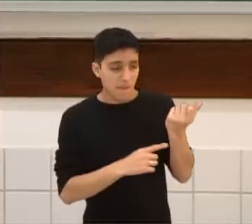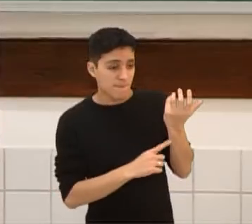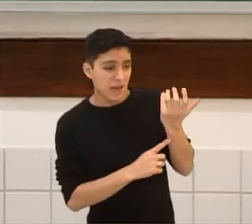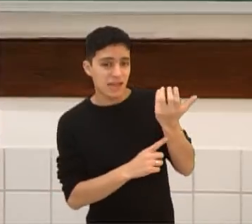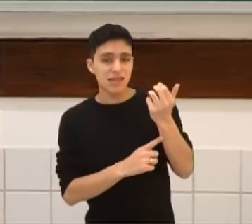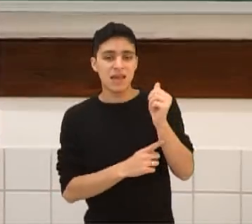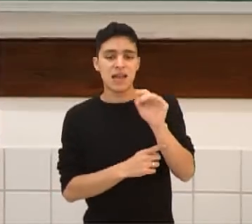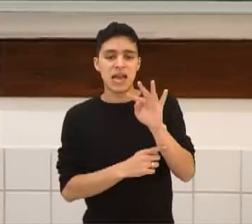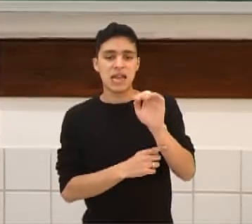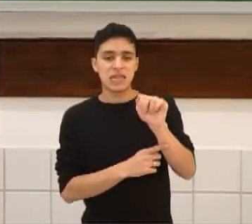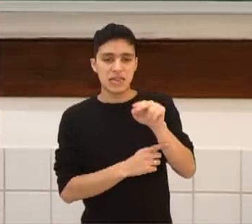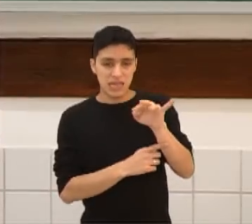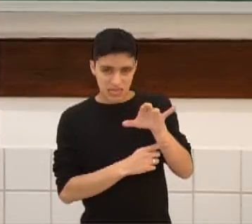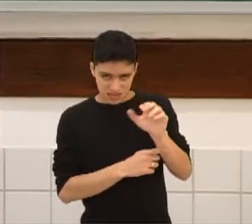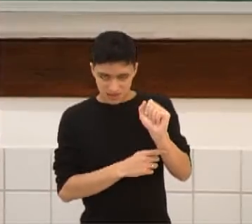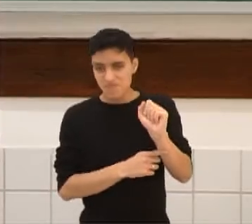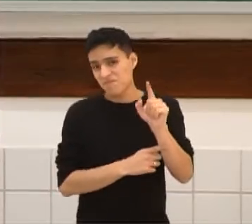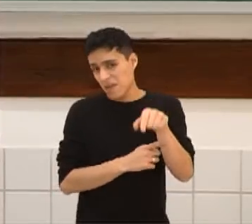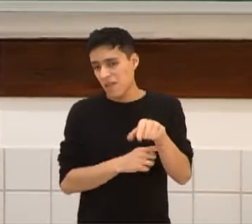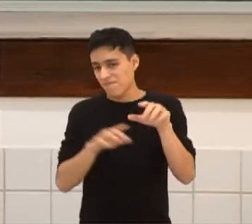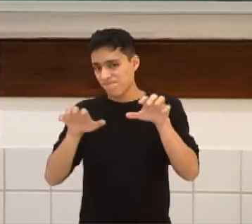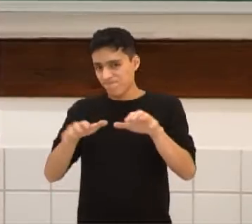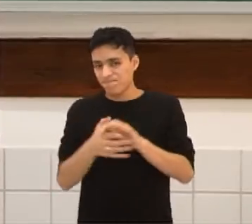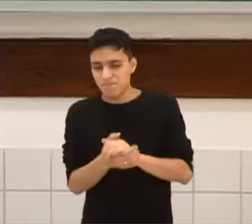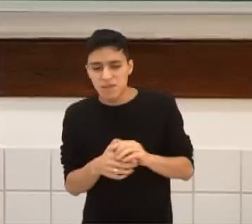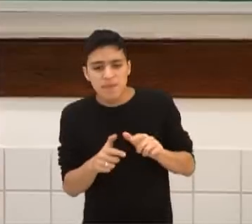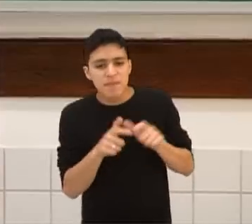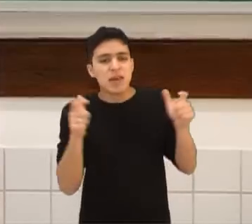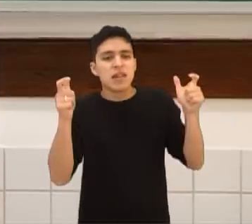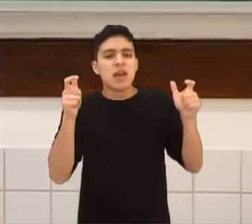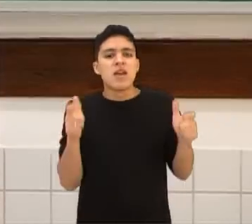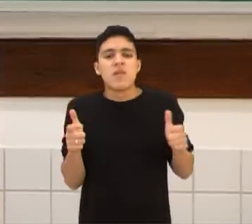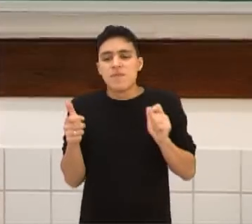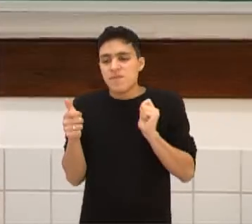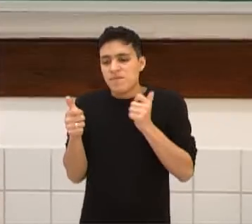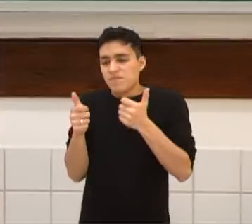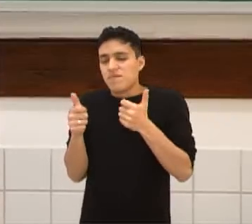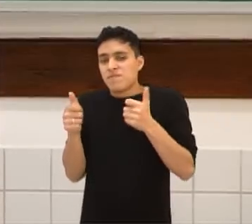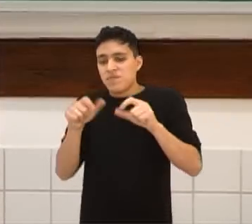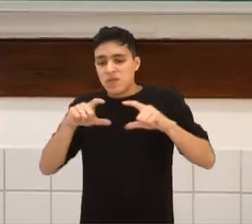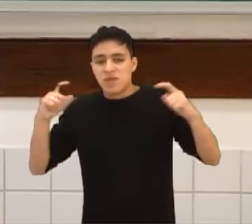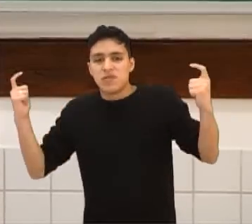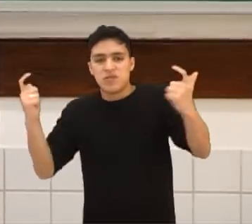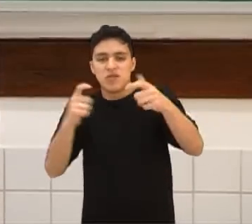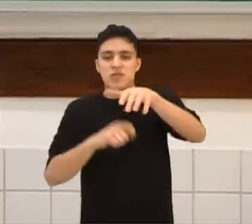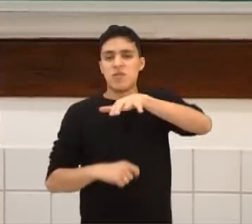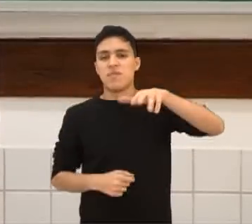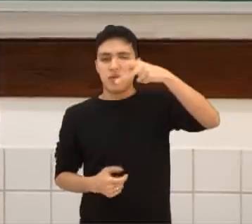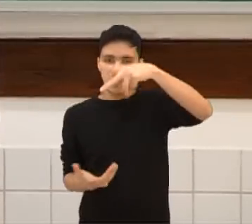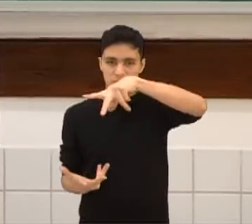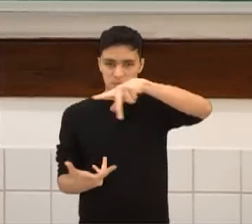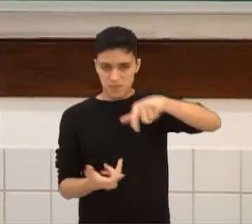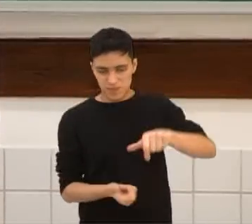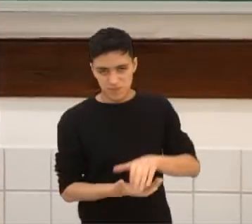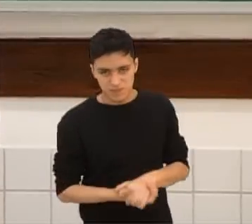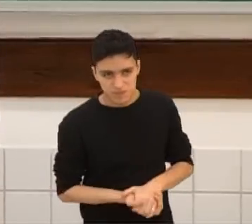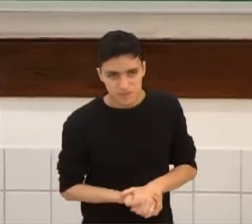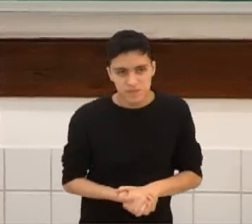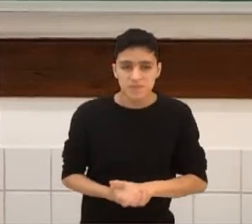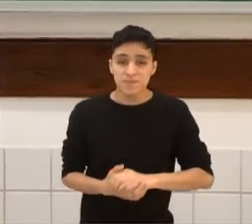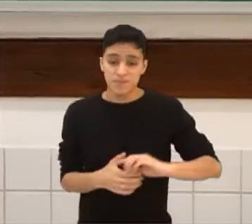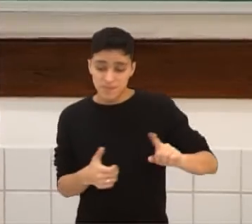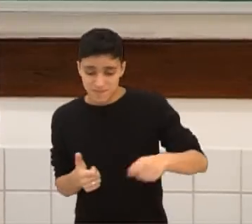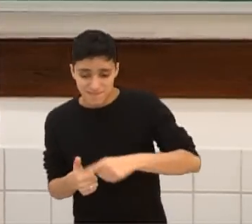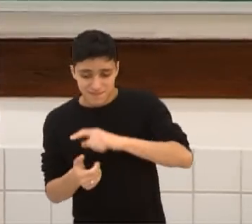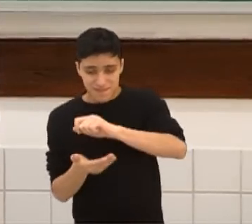tropical, até mesmo porque a sua localização, na sua grande maioria, encontra-se na área tropical do nosso planeta. Agora vem a nossa primeira